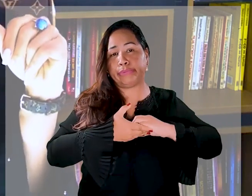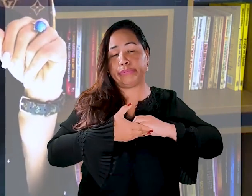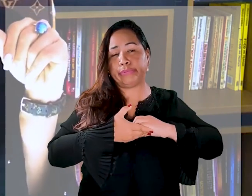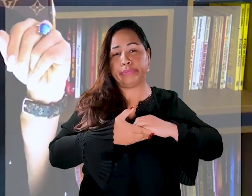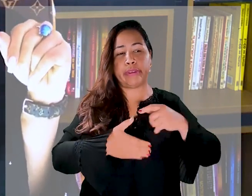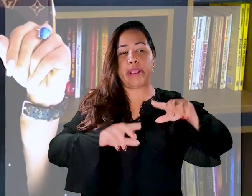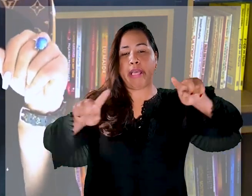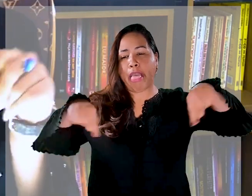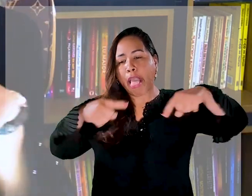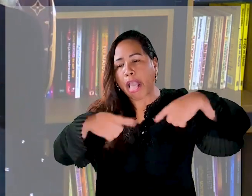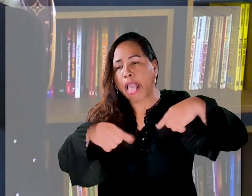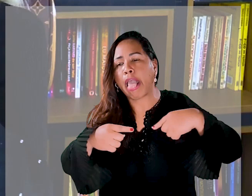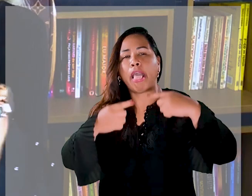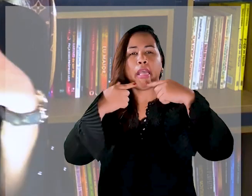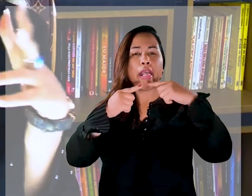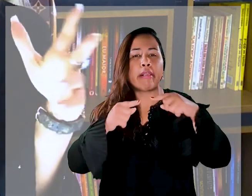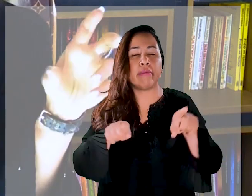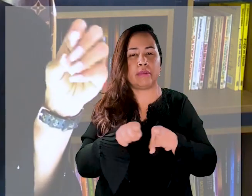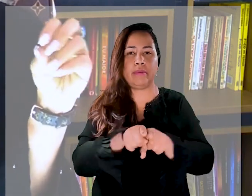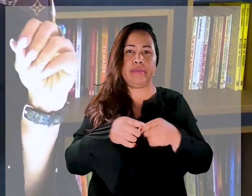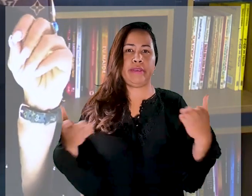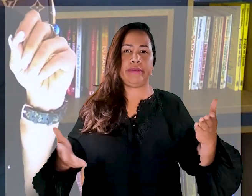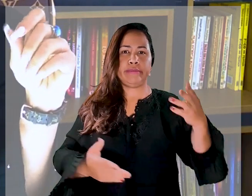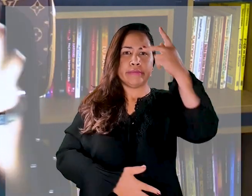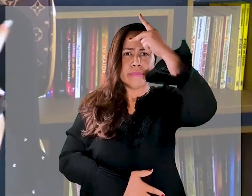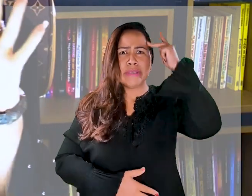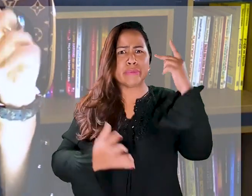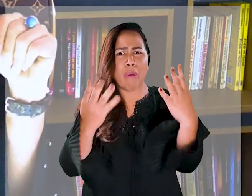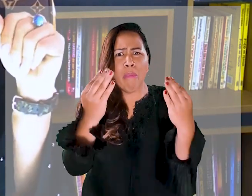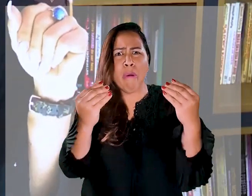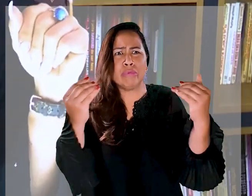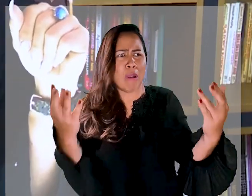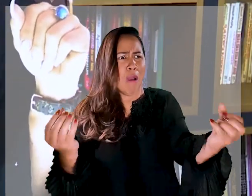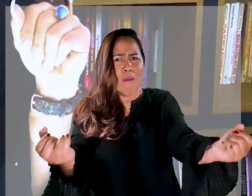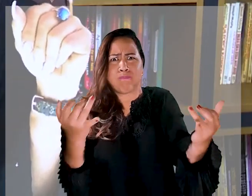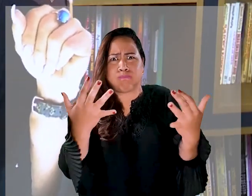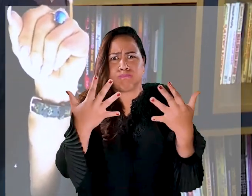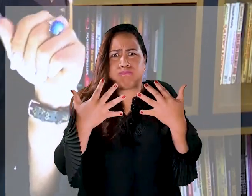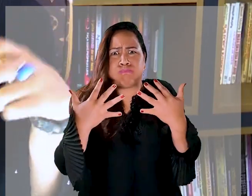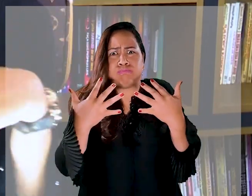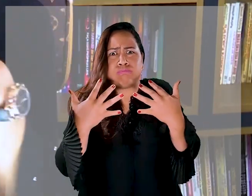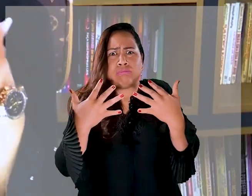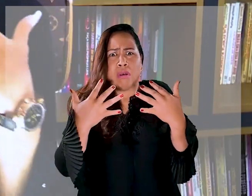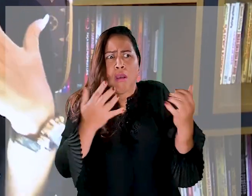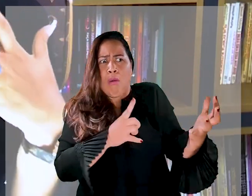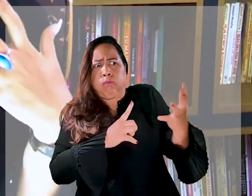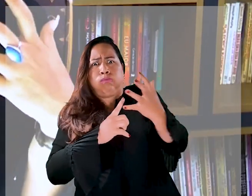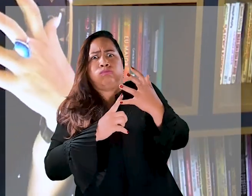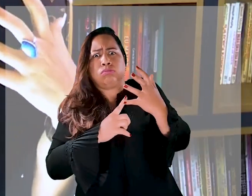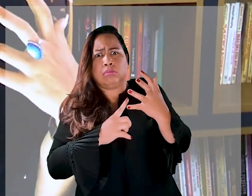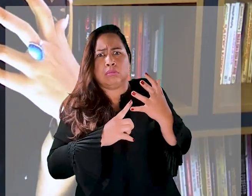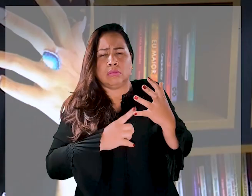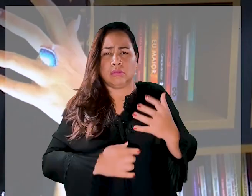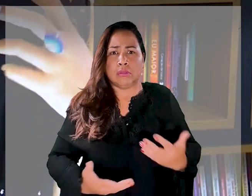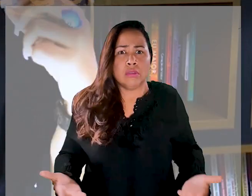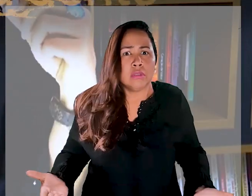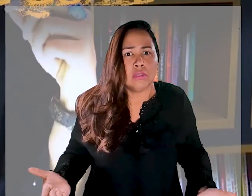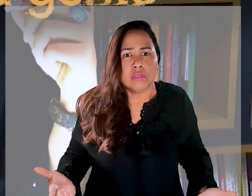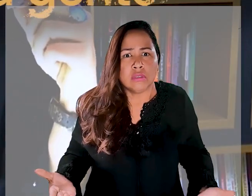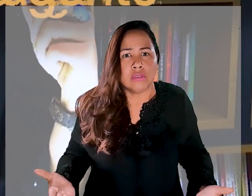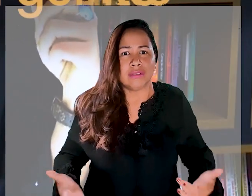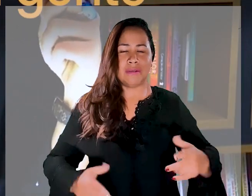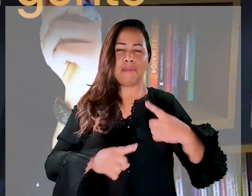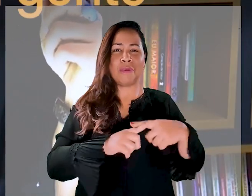críticas. Pessoas ainda falando que eu tava possuída por algum ser. Porque não era eu. A felicidade, quando ela transborda, ela